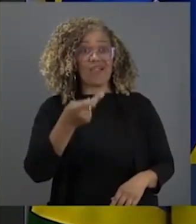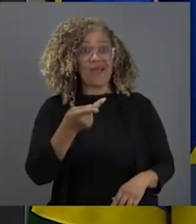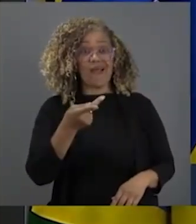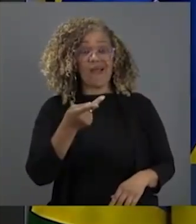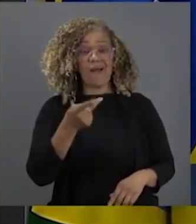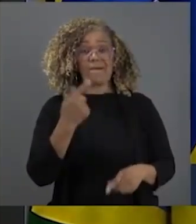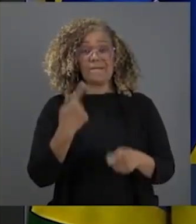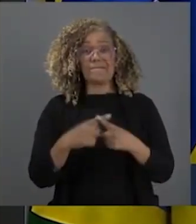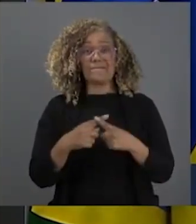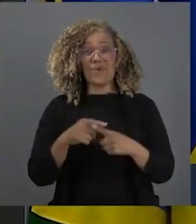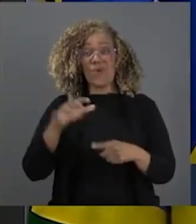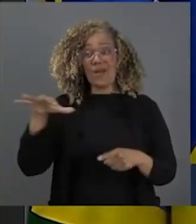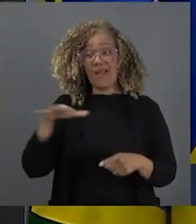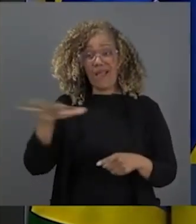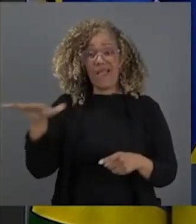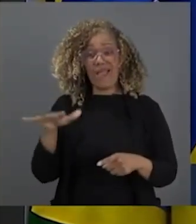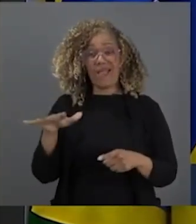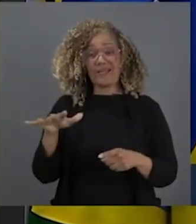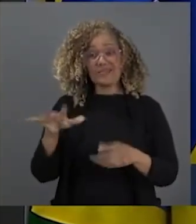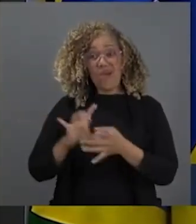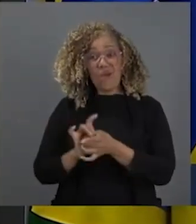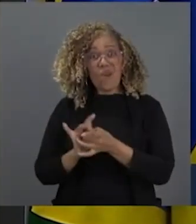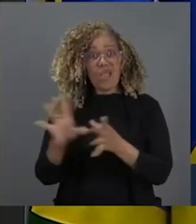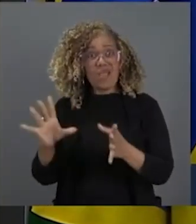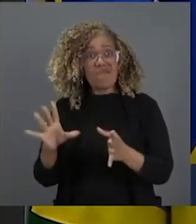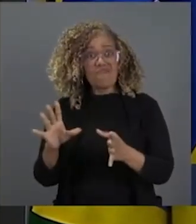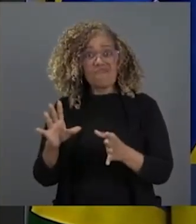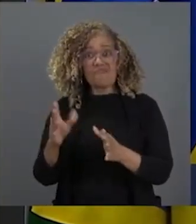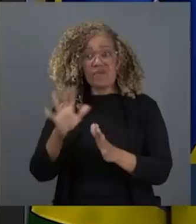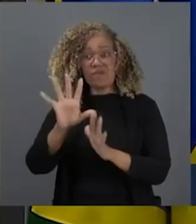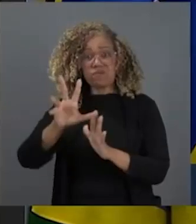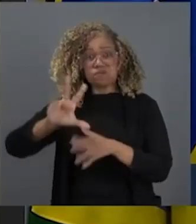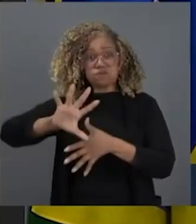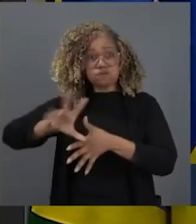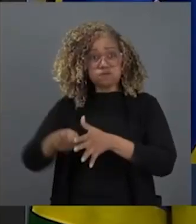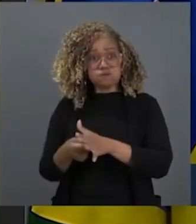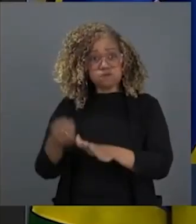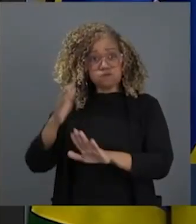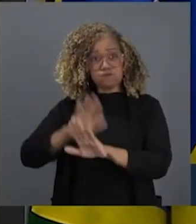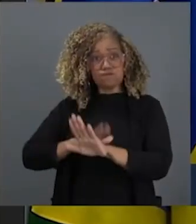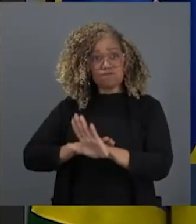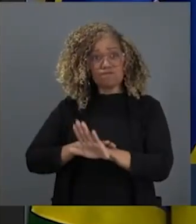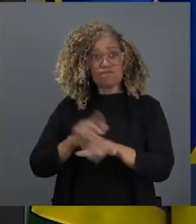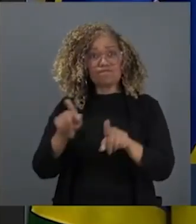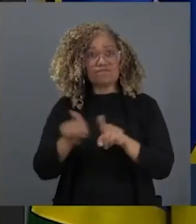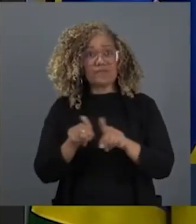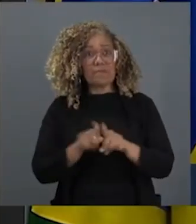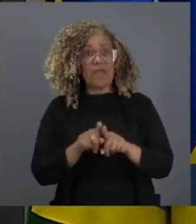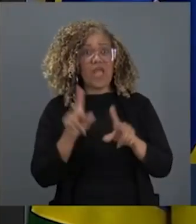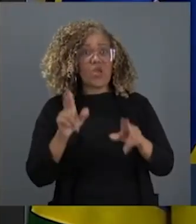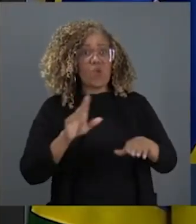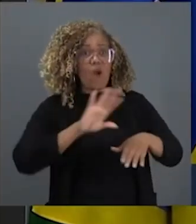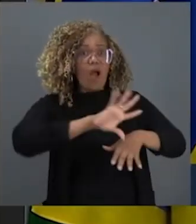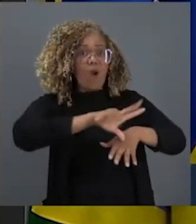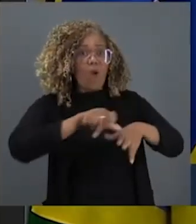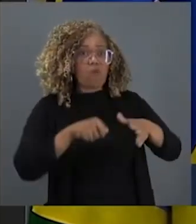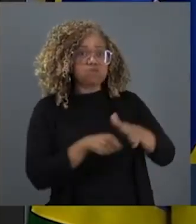corruptos perseguindo pessoas que cumprem a lei como a operação lava-jato